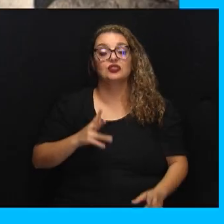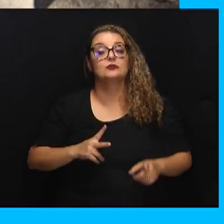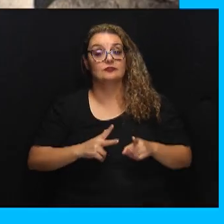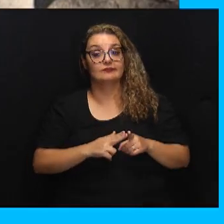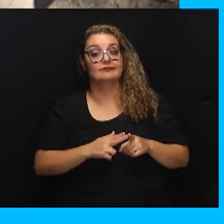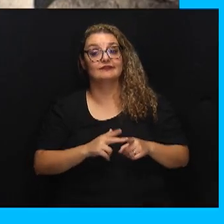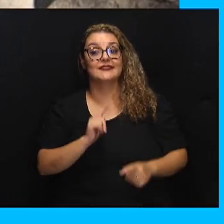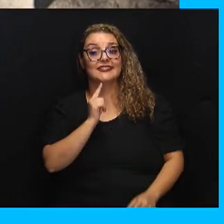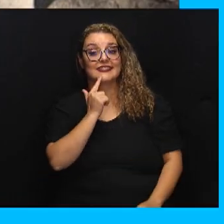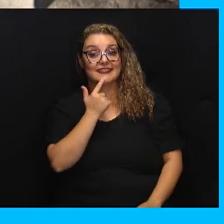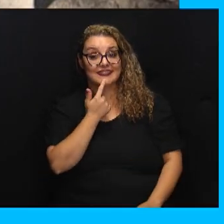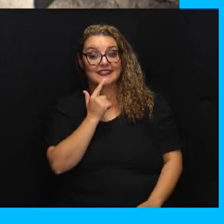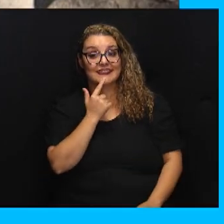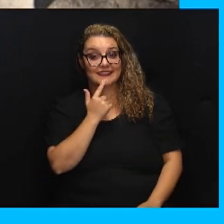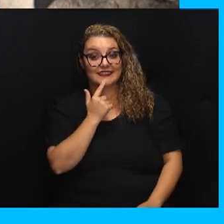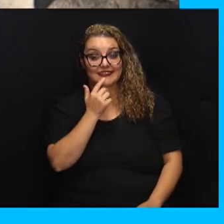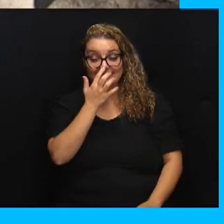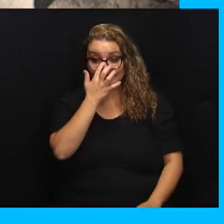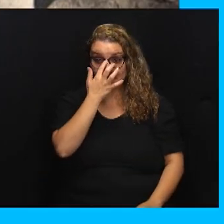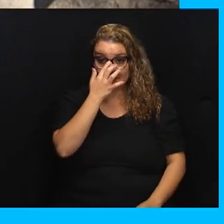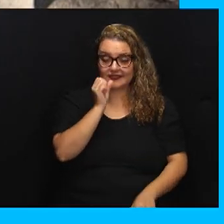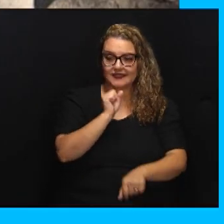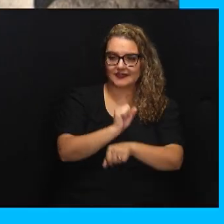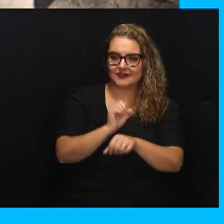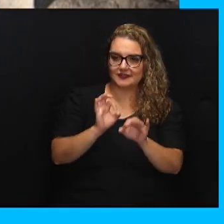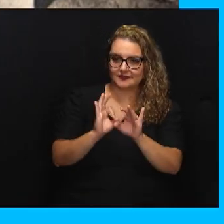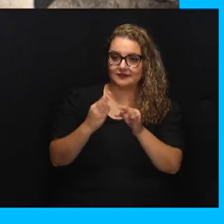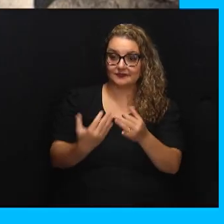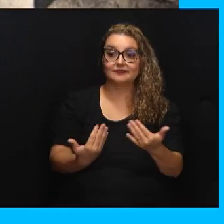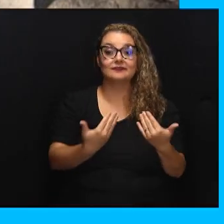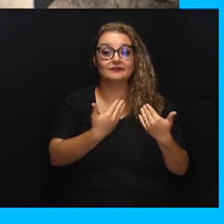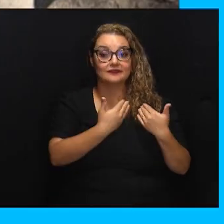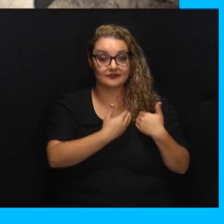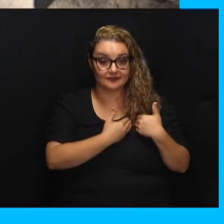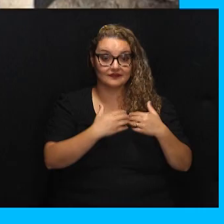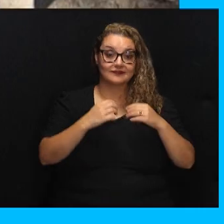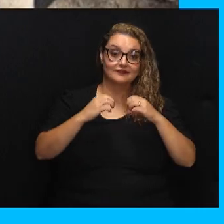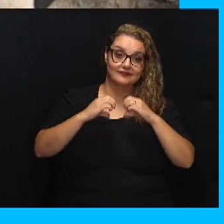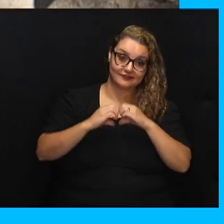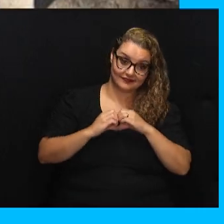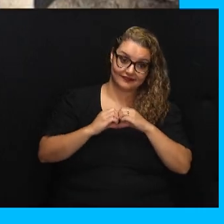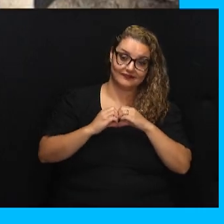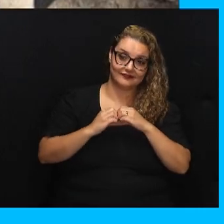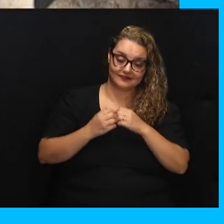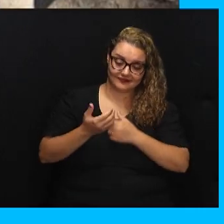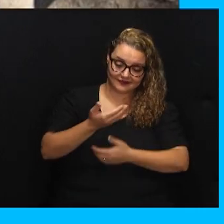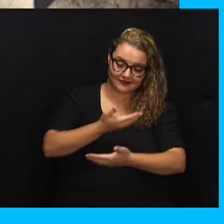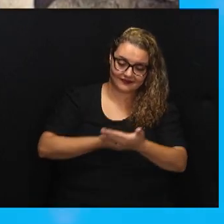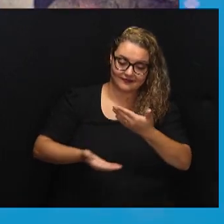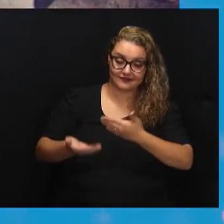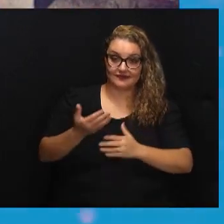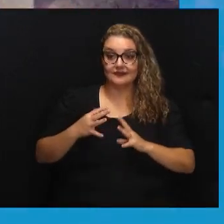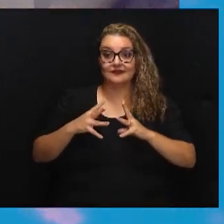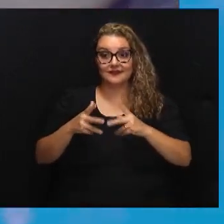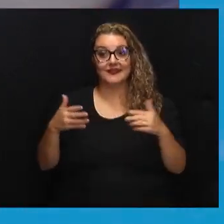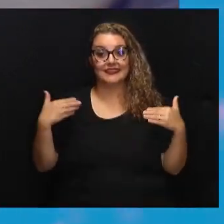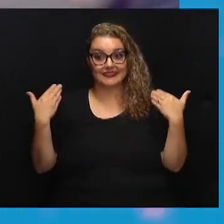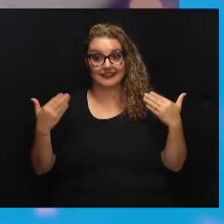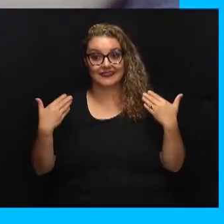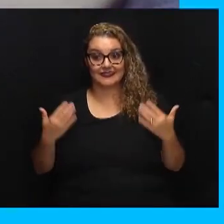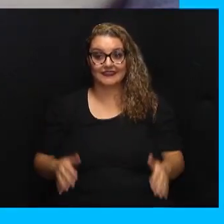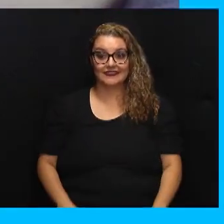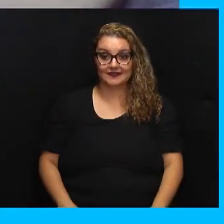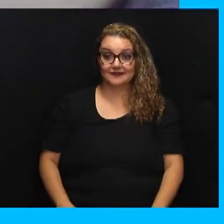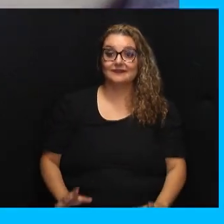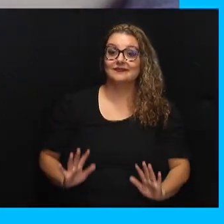muito simpático. Ele aguarda um lar responsável e amável para compartilhar toda a sua alegria. A